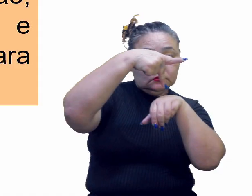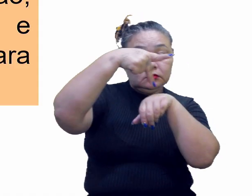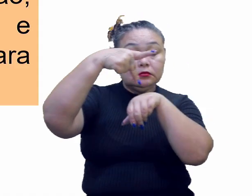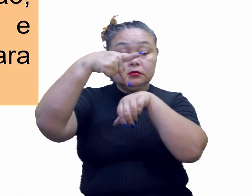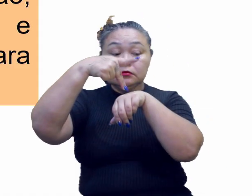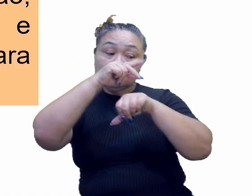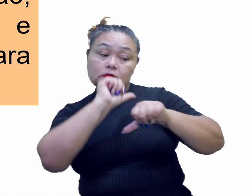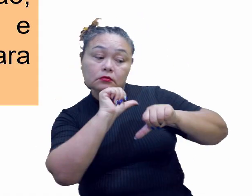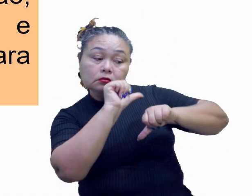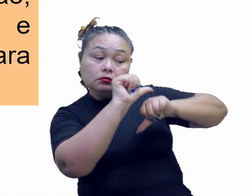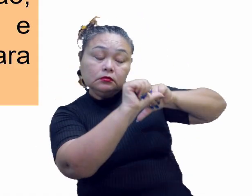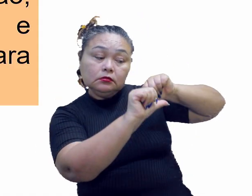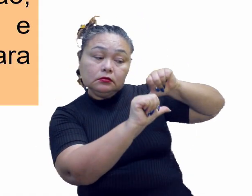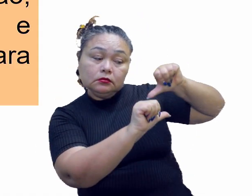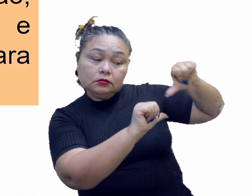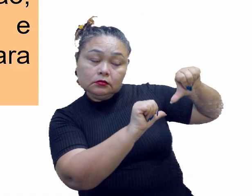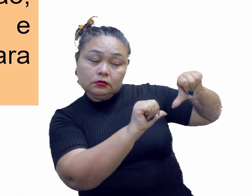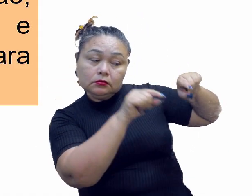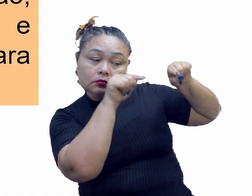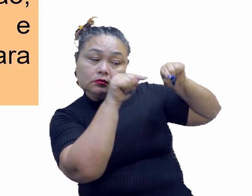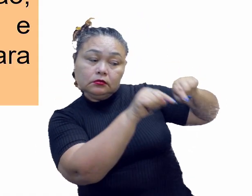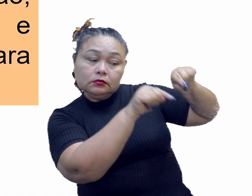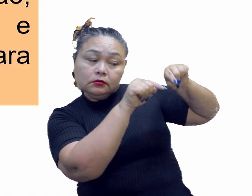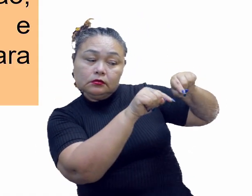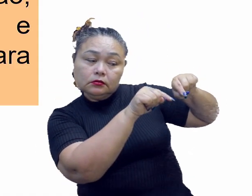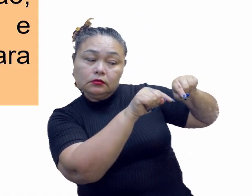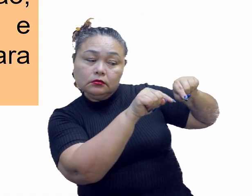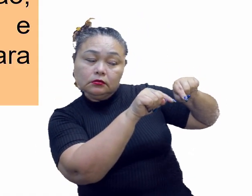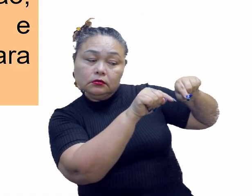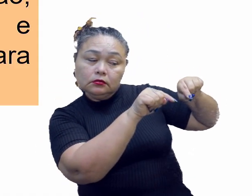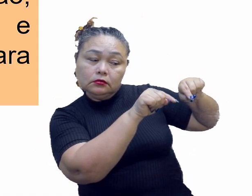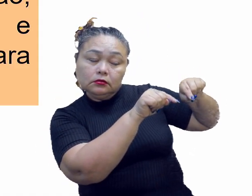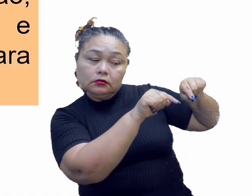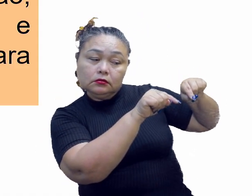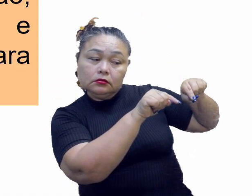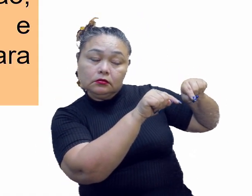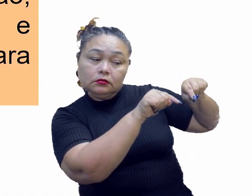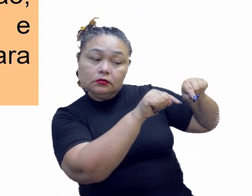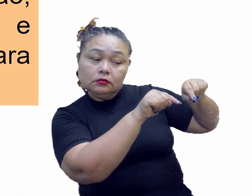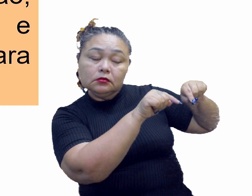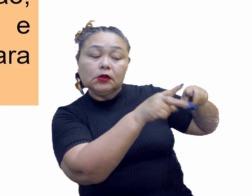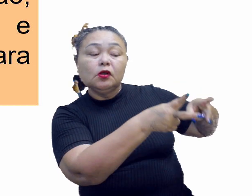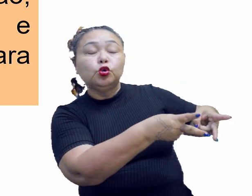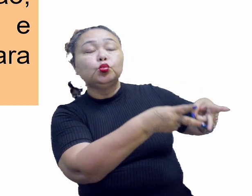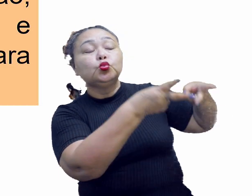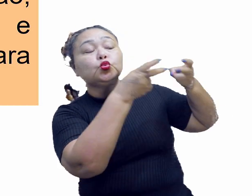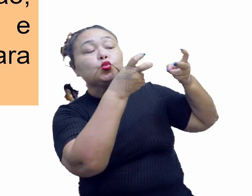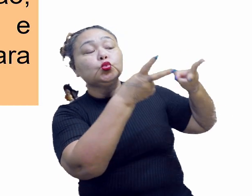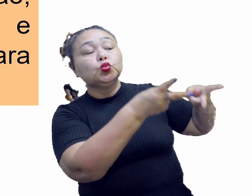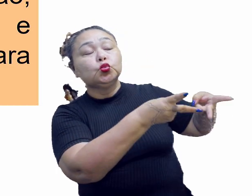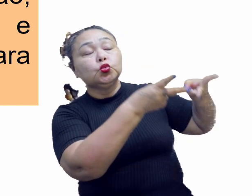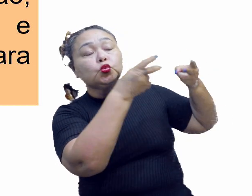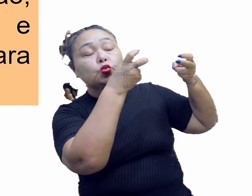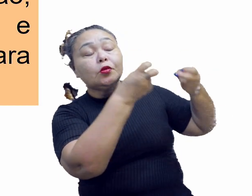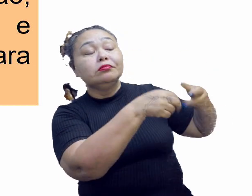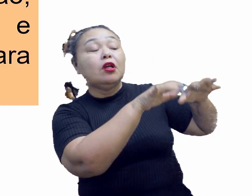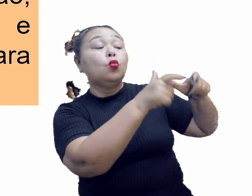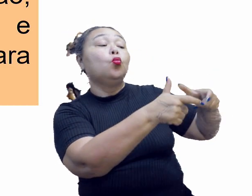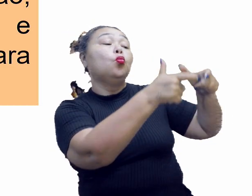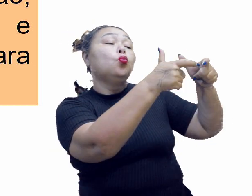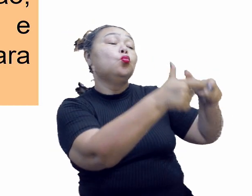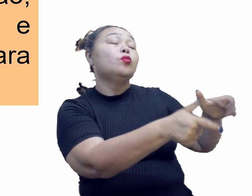e transforma aquela nação que ele dominou em exploração, em local